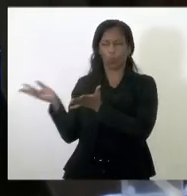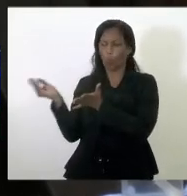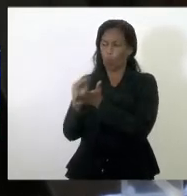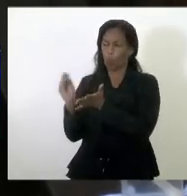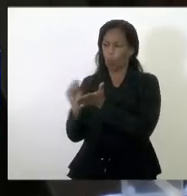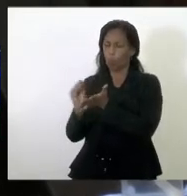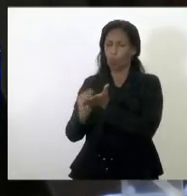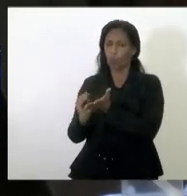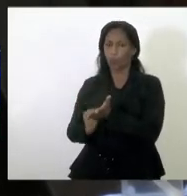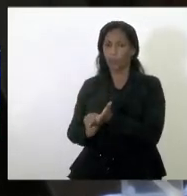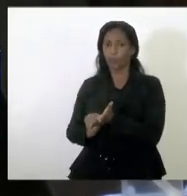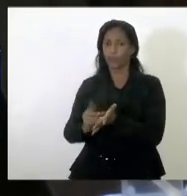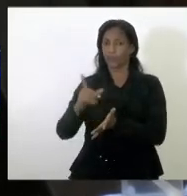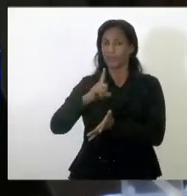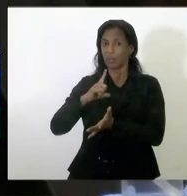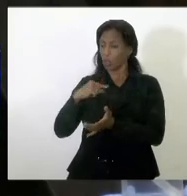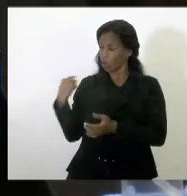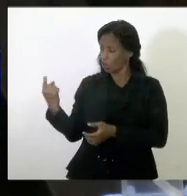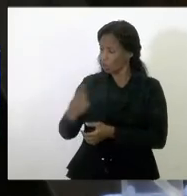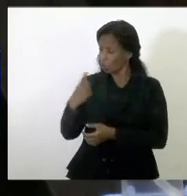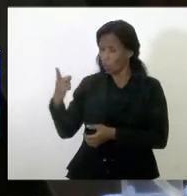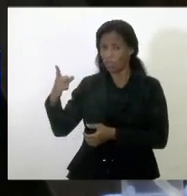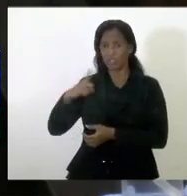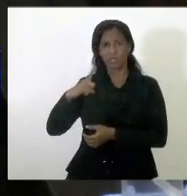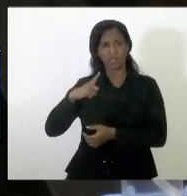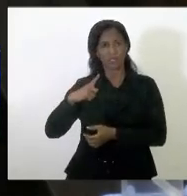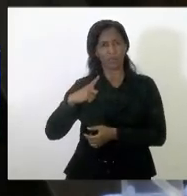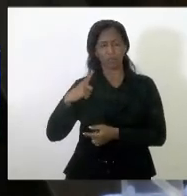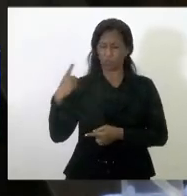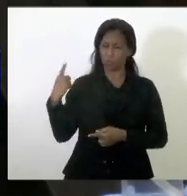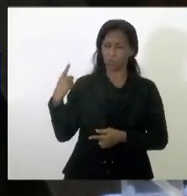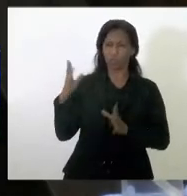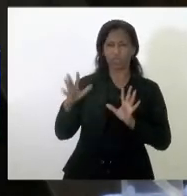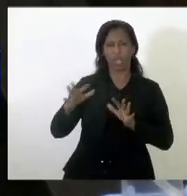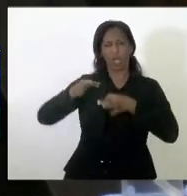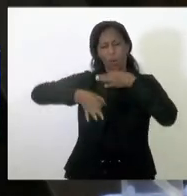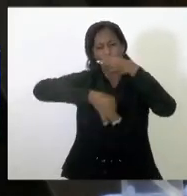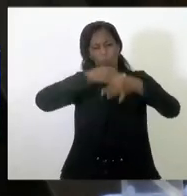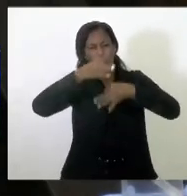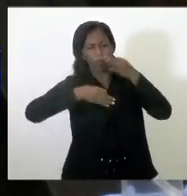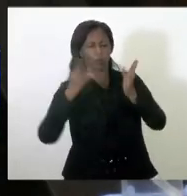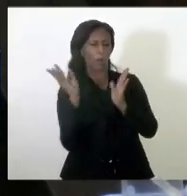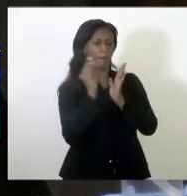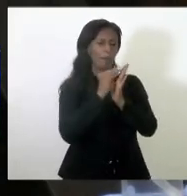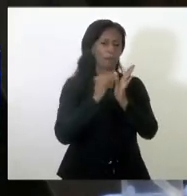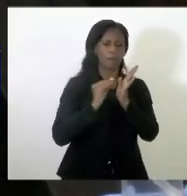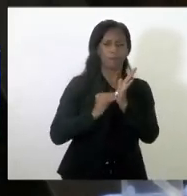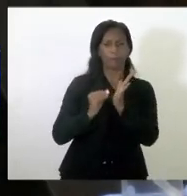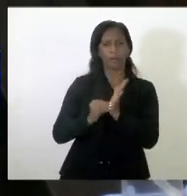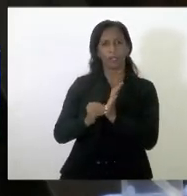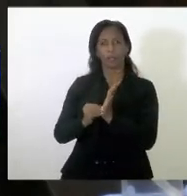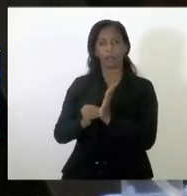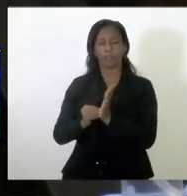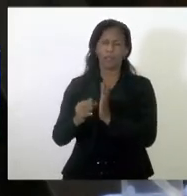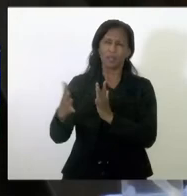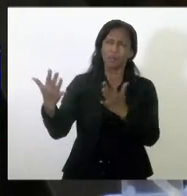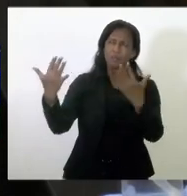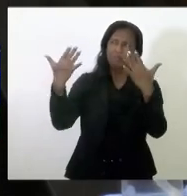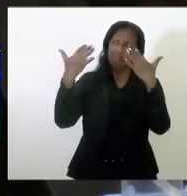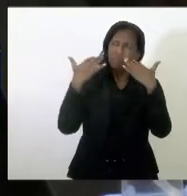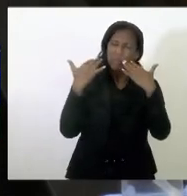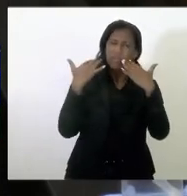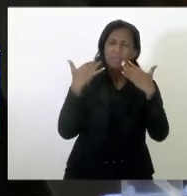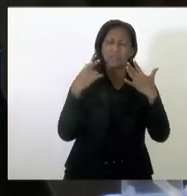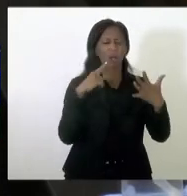temos muitos insumos para fazer esse debate e oferecer sugestões e alternativas. E me chamou a atenção um